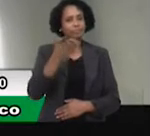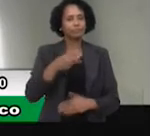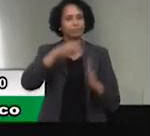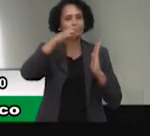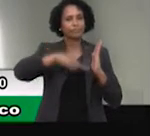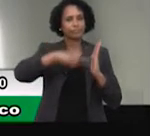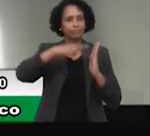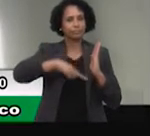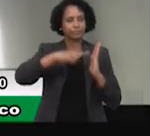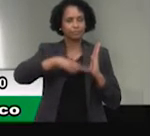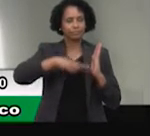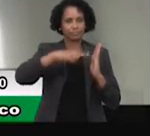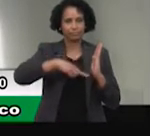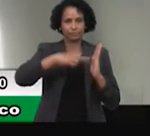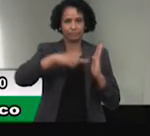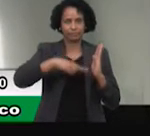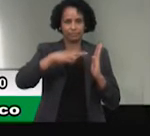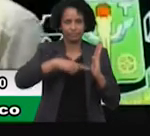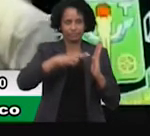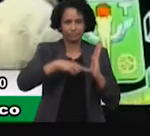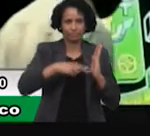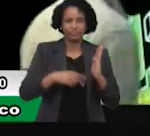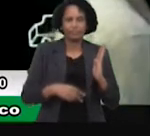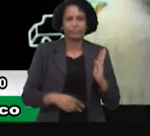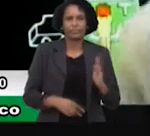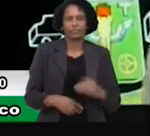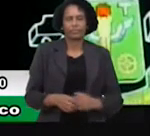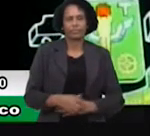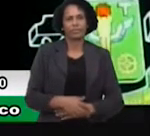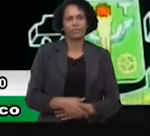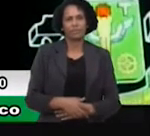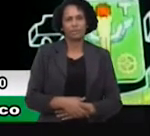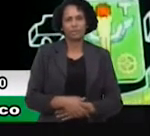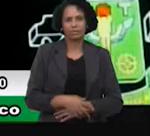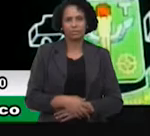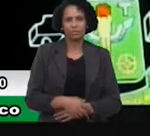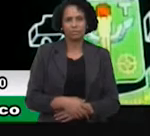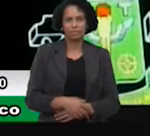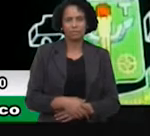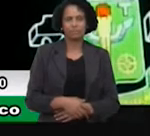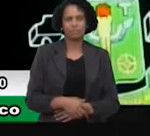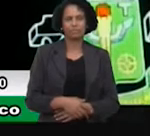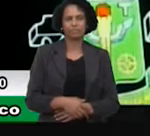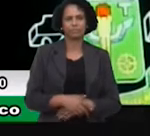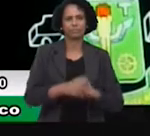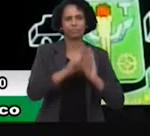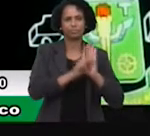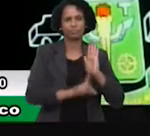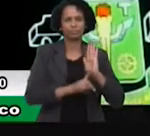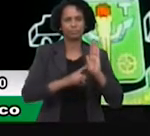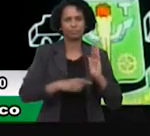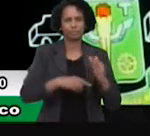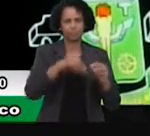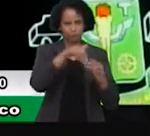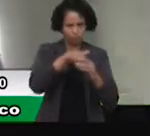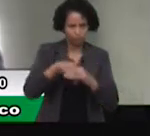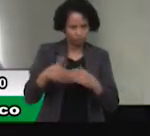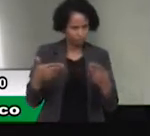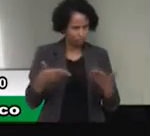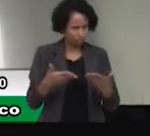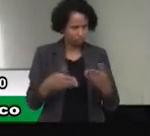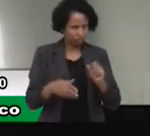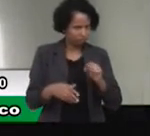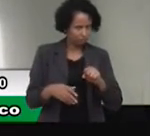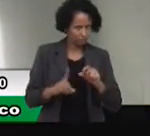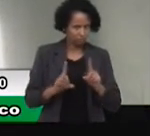a ser votada no PL. Já, você vai votar a emenda agora? Não, não. A emenda